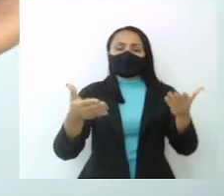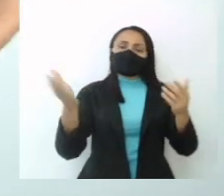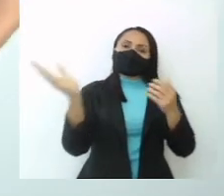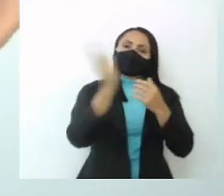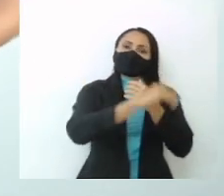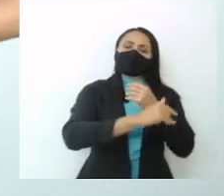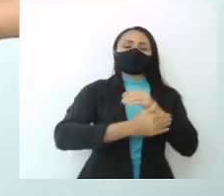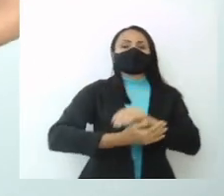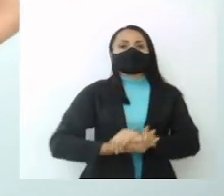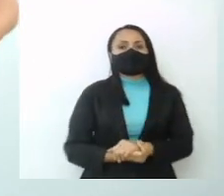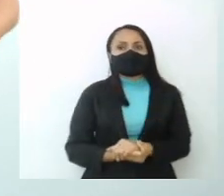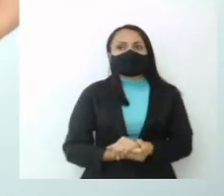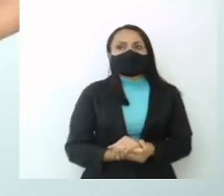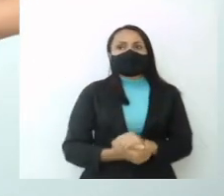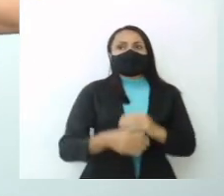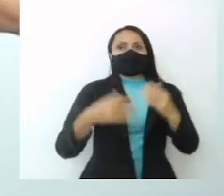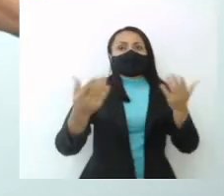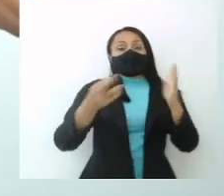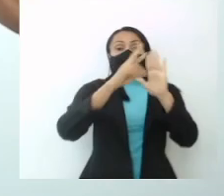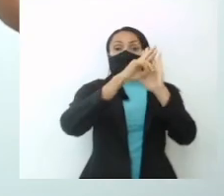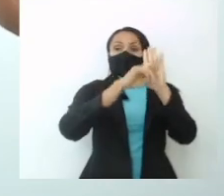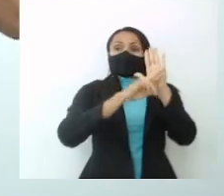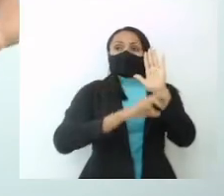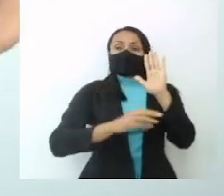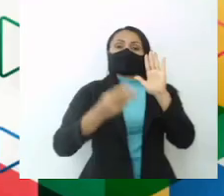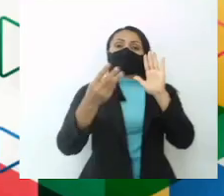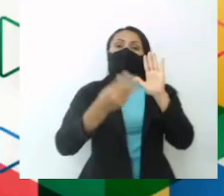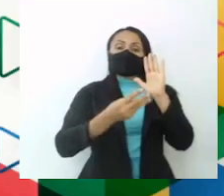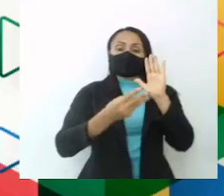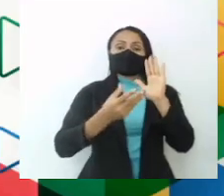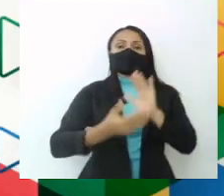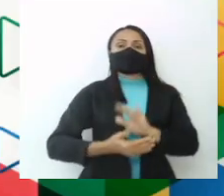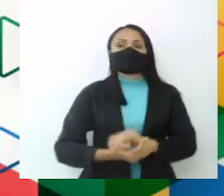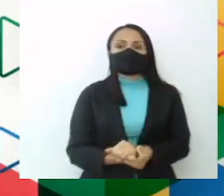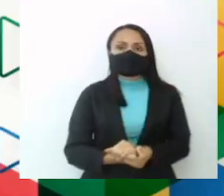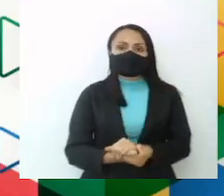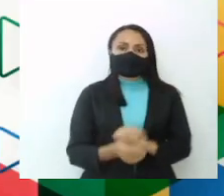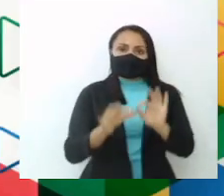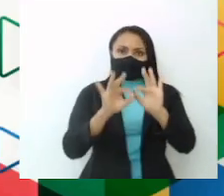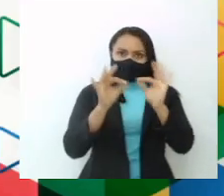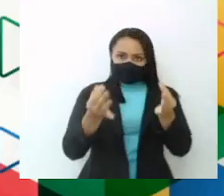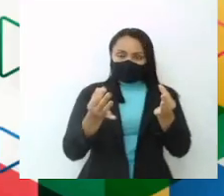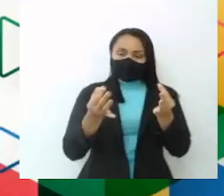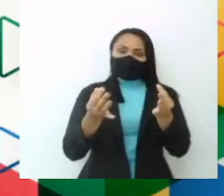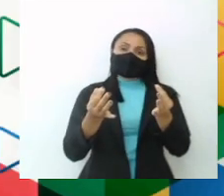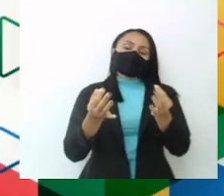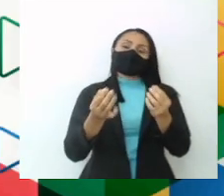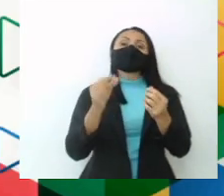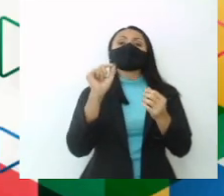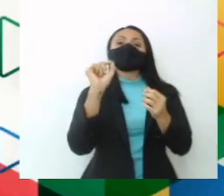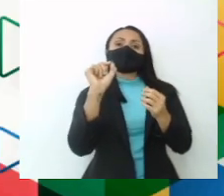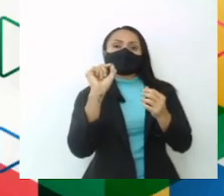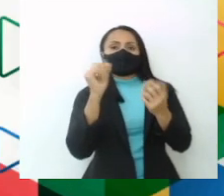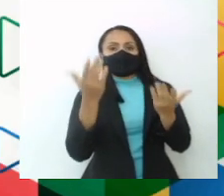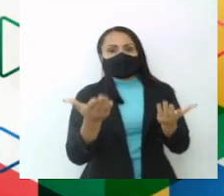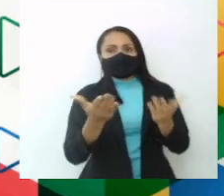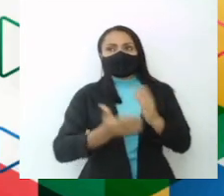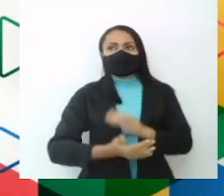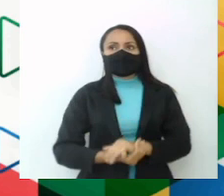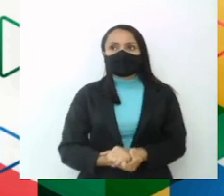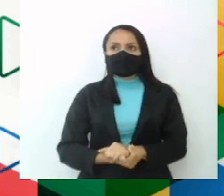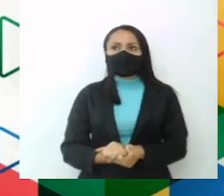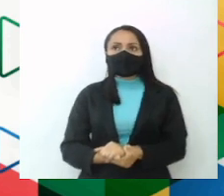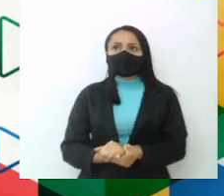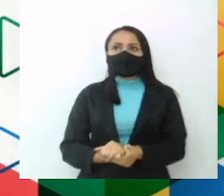lá? Falar de regra de 3 e a regra de 3 simples. O que é uma regra de 3